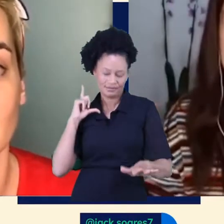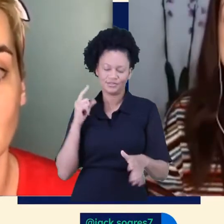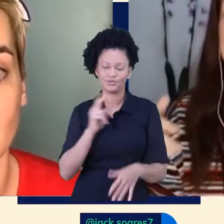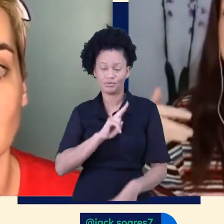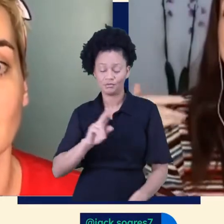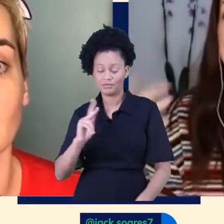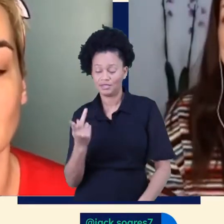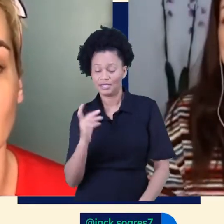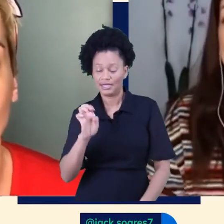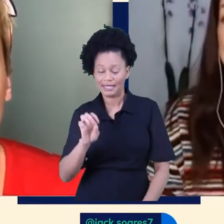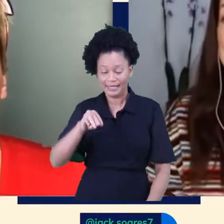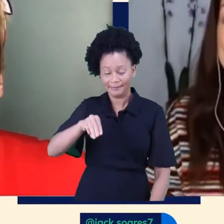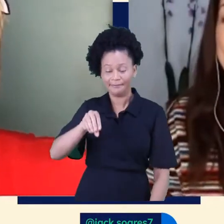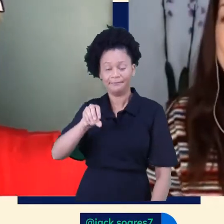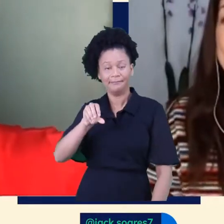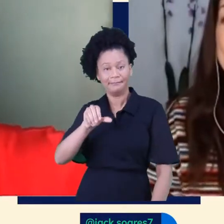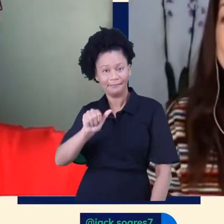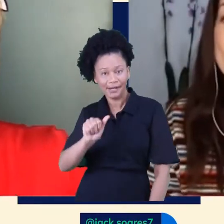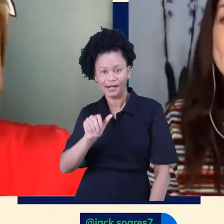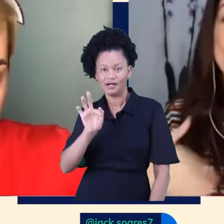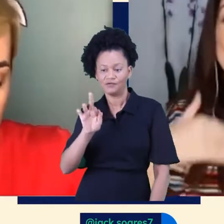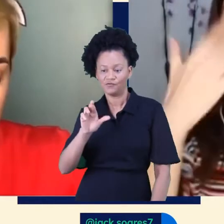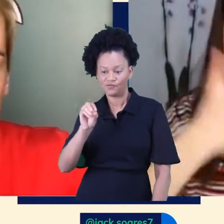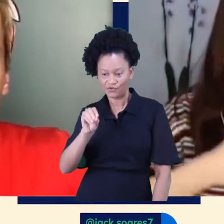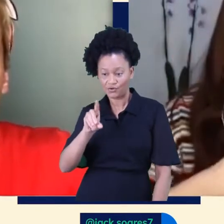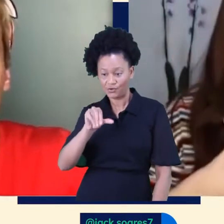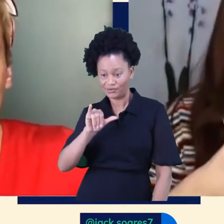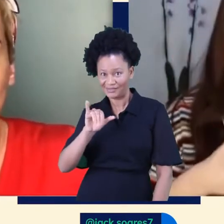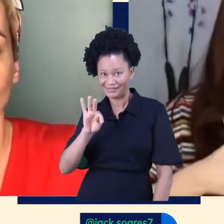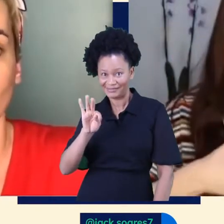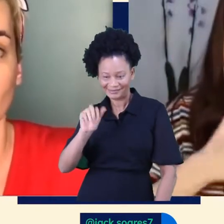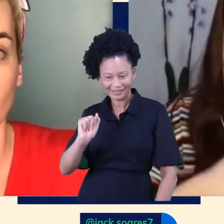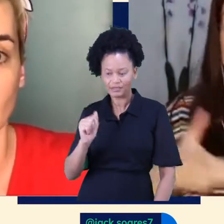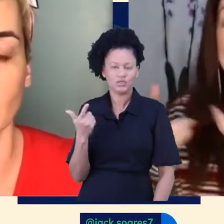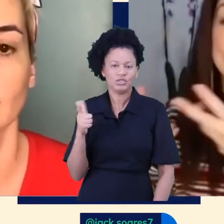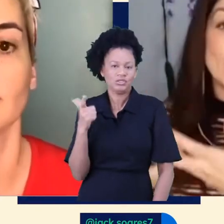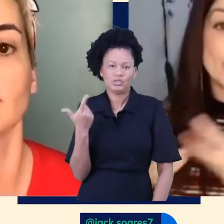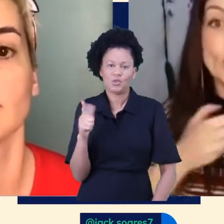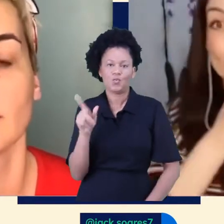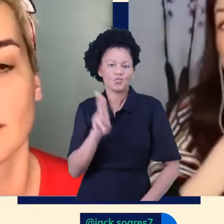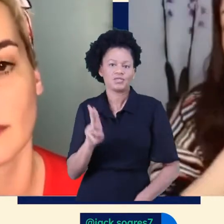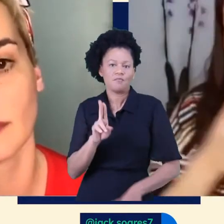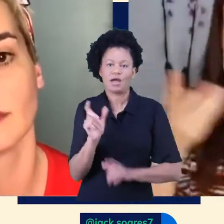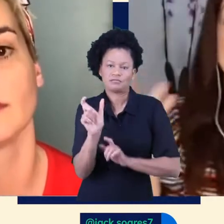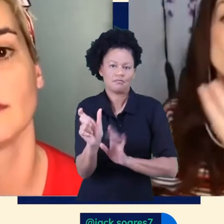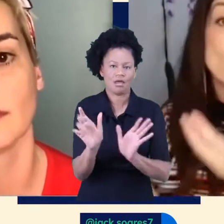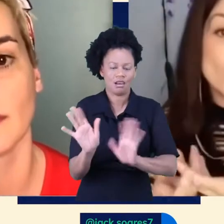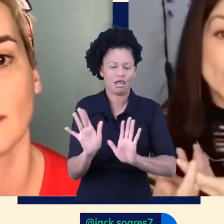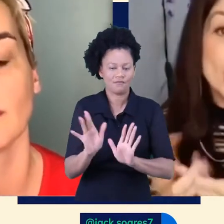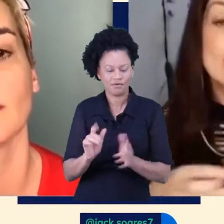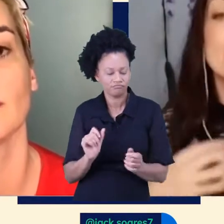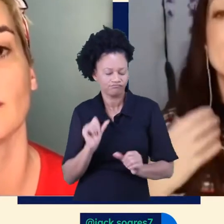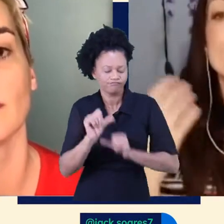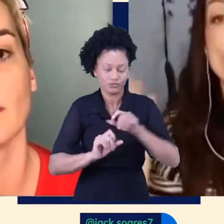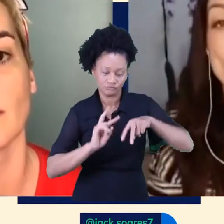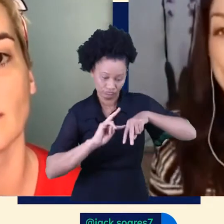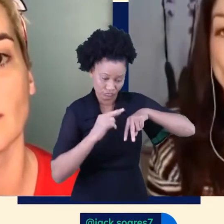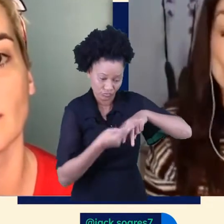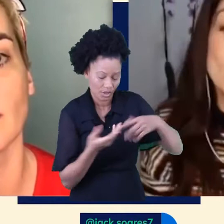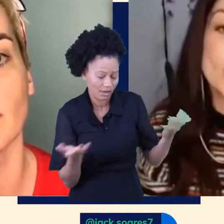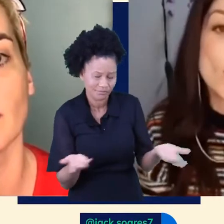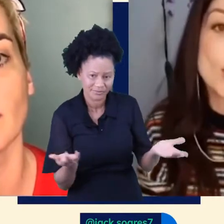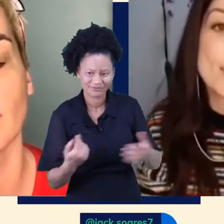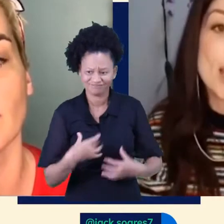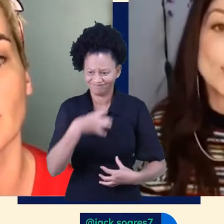né? Mas são pessoas que não se encaixam nem nisso que a gente conhece como macho, nem fêmea, não tem pênis, nem vulva. Tem um